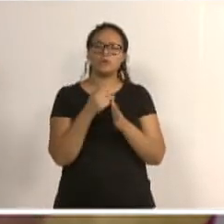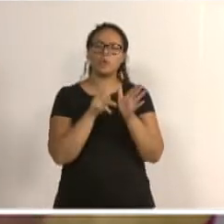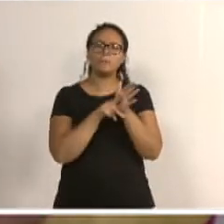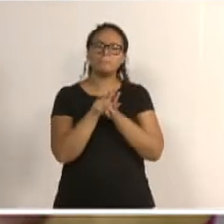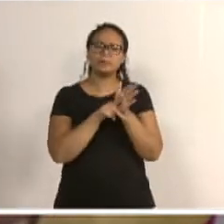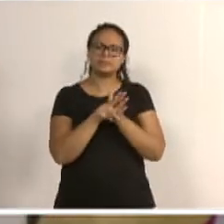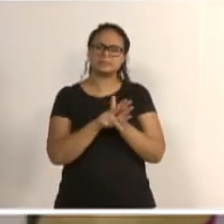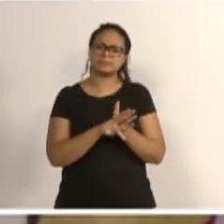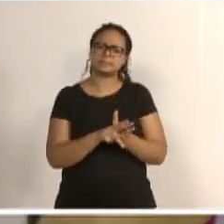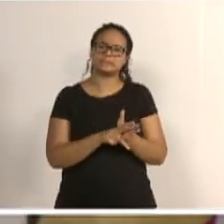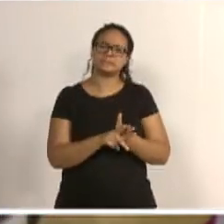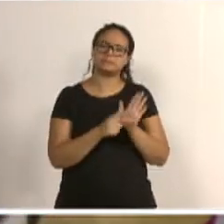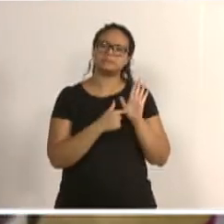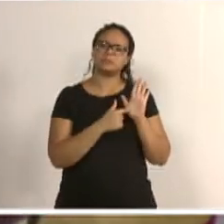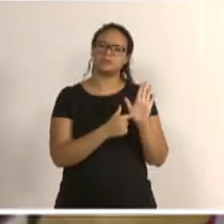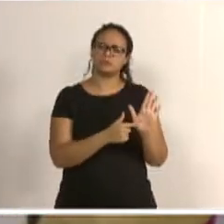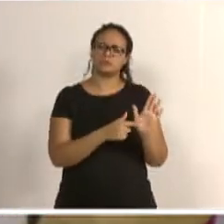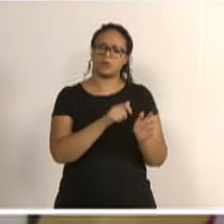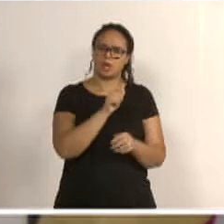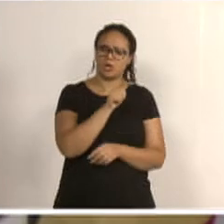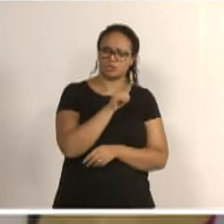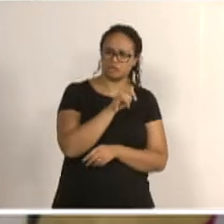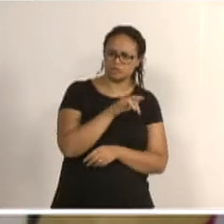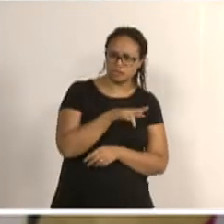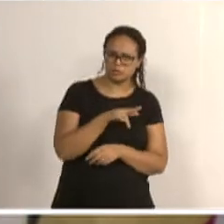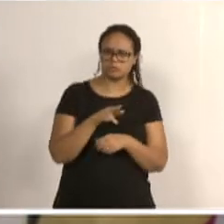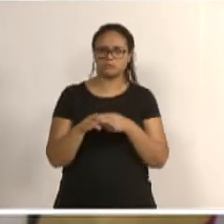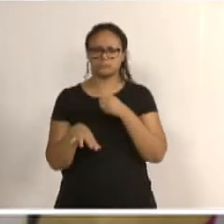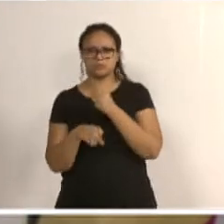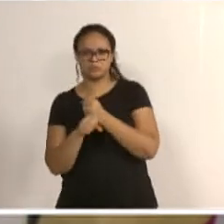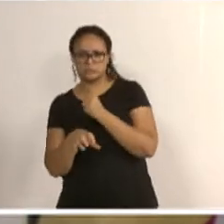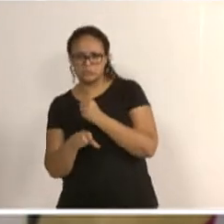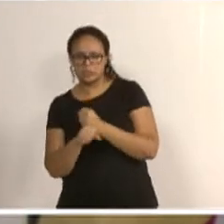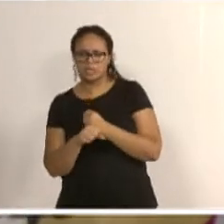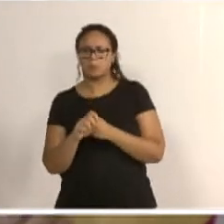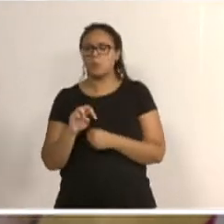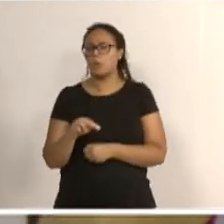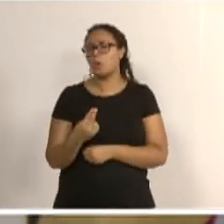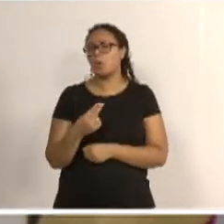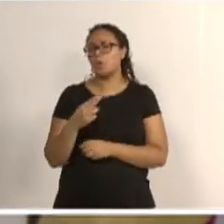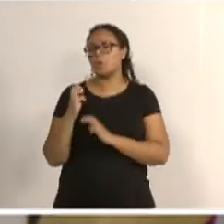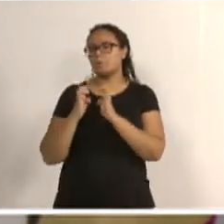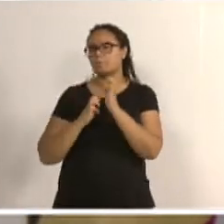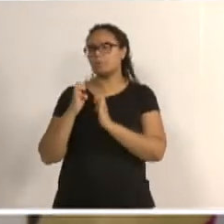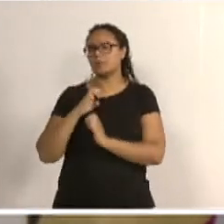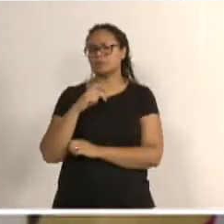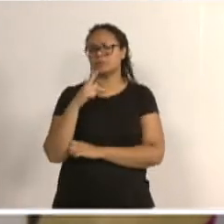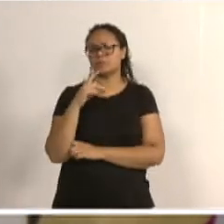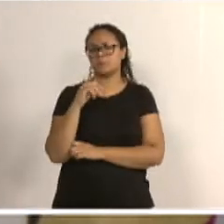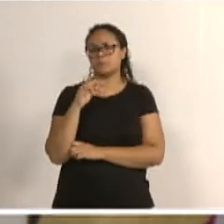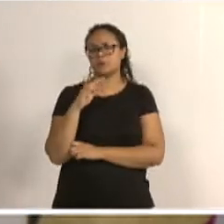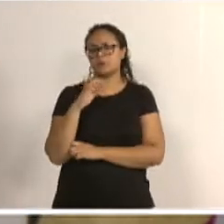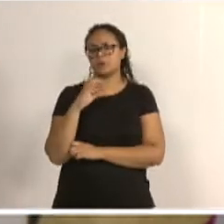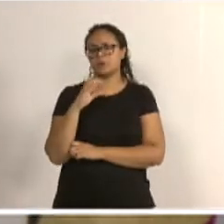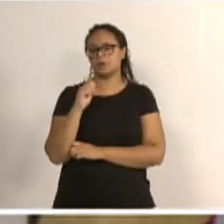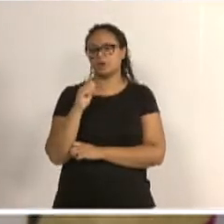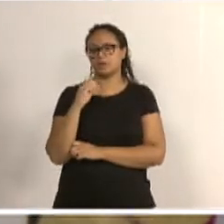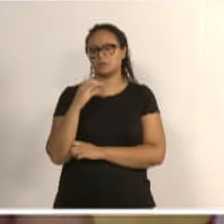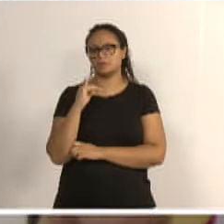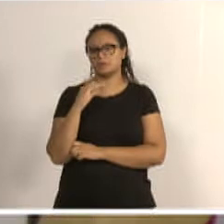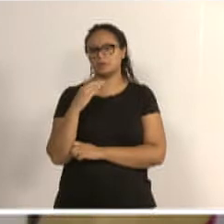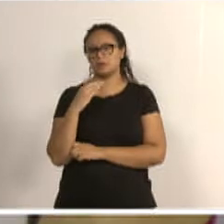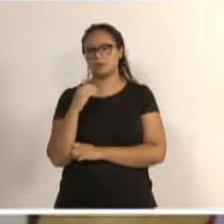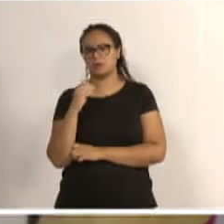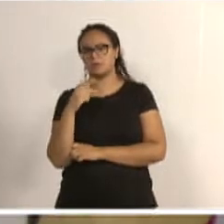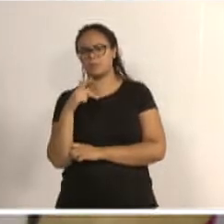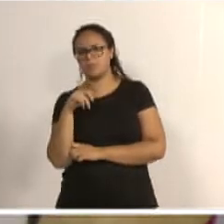aqui. Se foi a AGIR, se foi o CETERB ou se foi a Piracicabana. Eu gostaria até se os órgãos que estão aqui